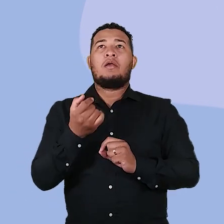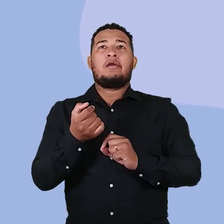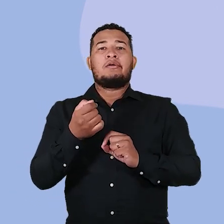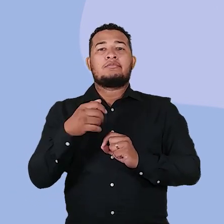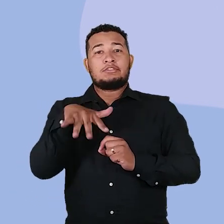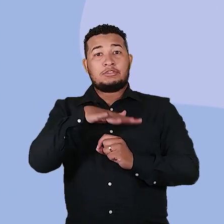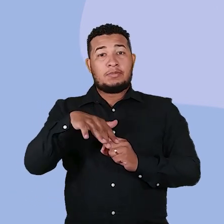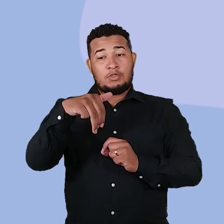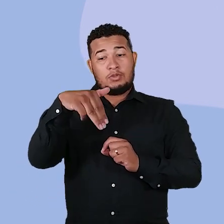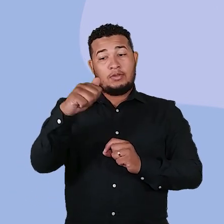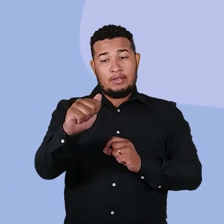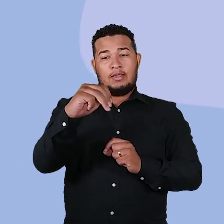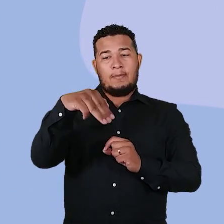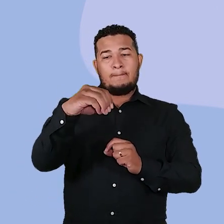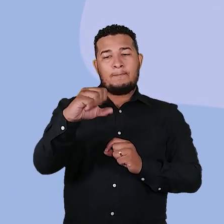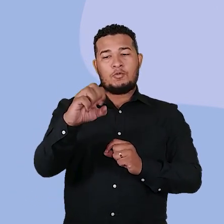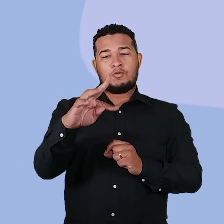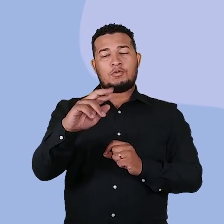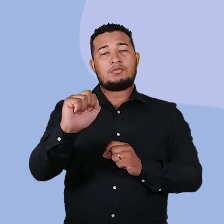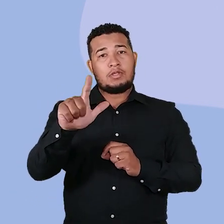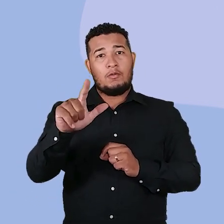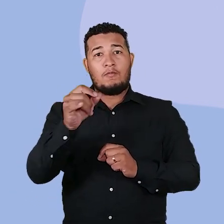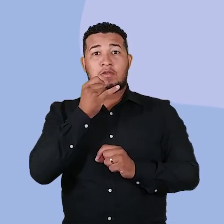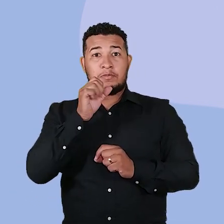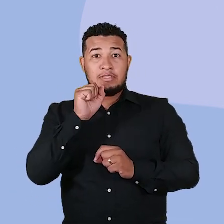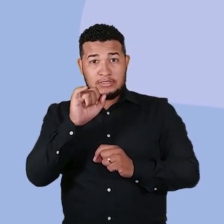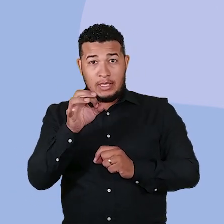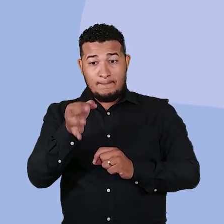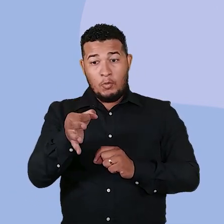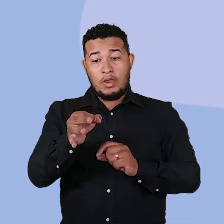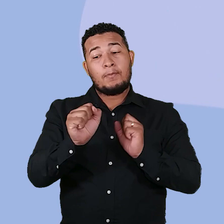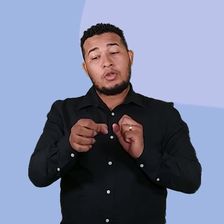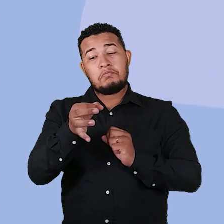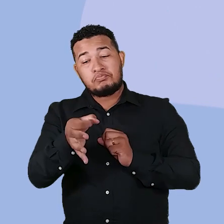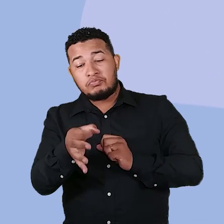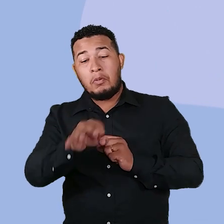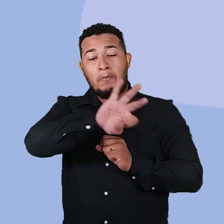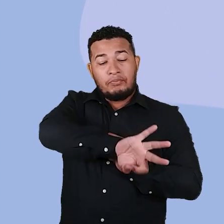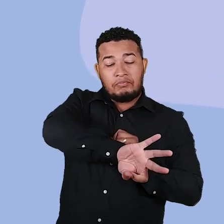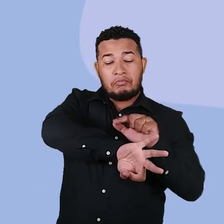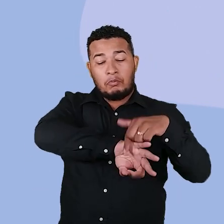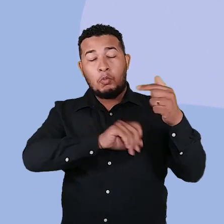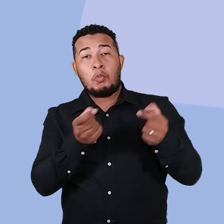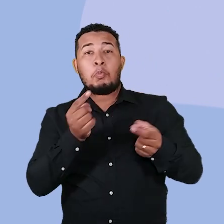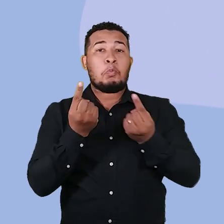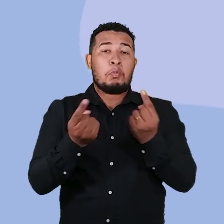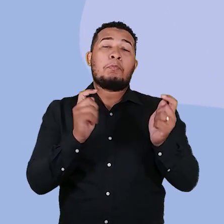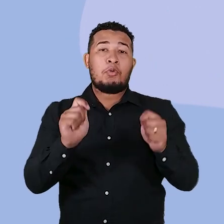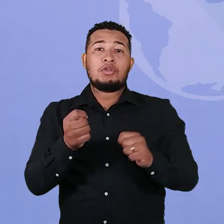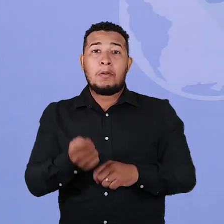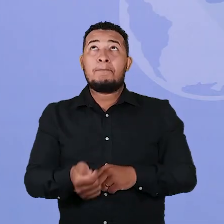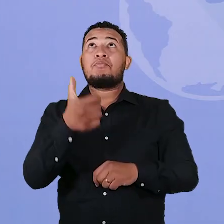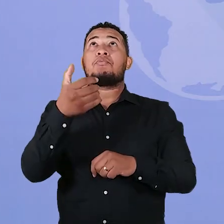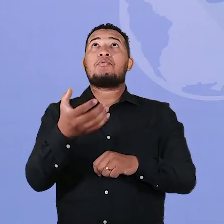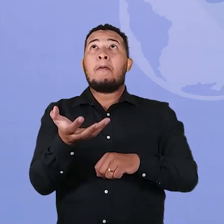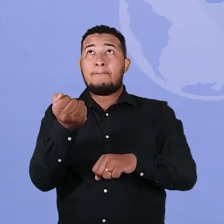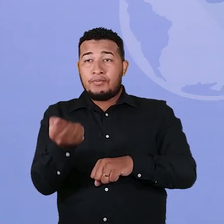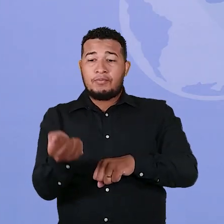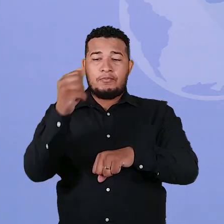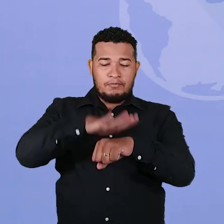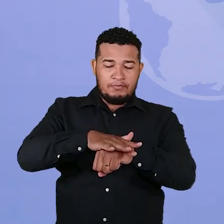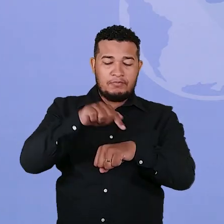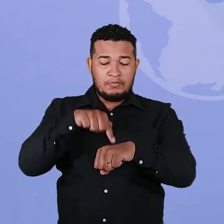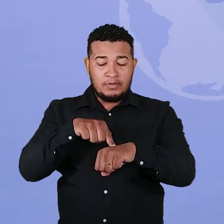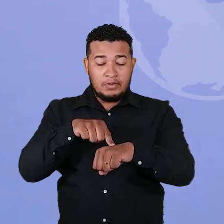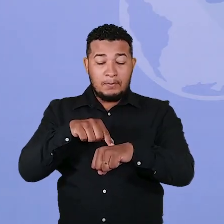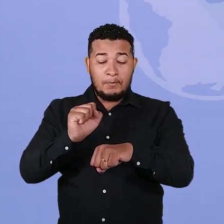o espaço amostral pode ser representado da seguinte forma se for moeda cara e coroa olha